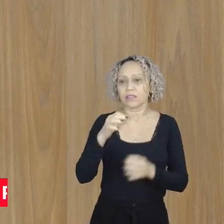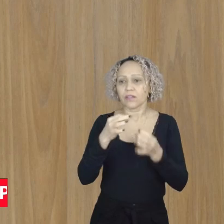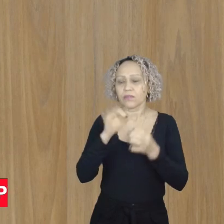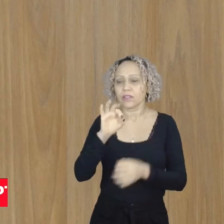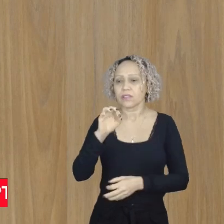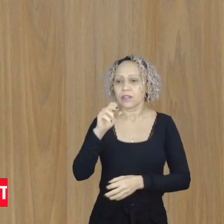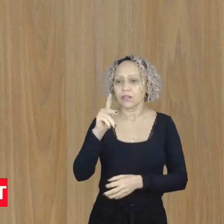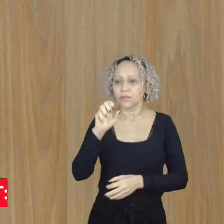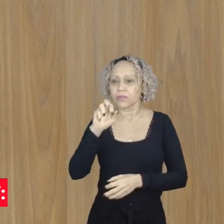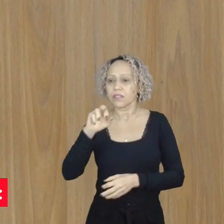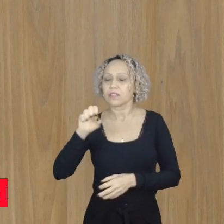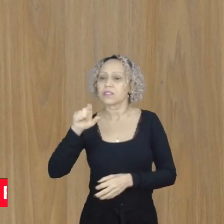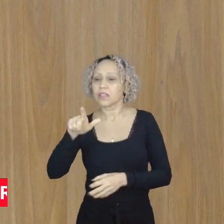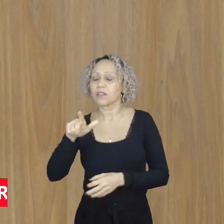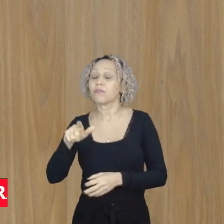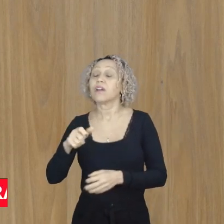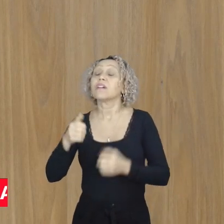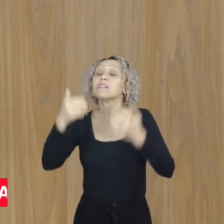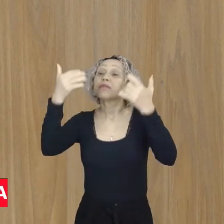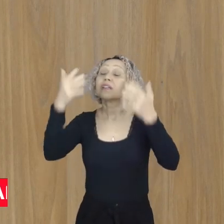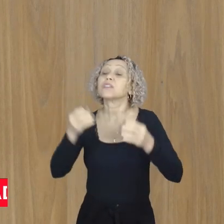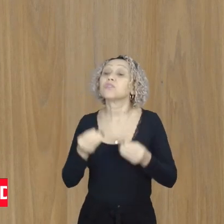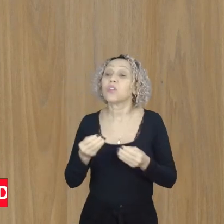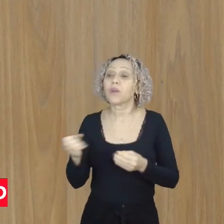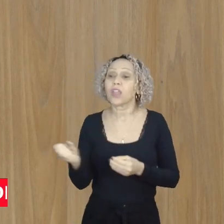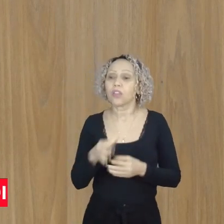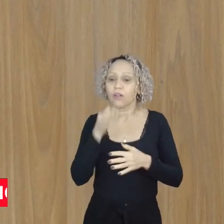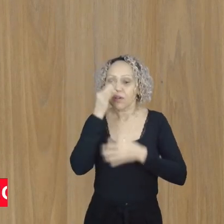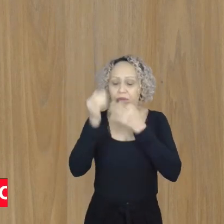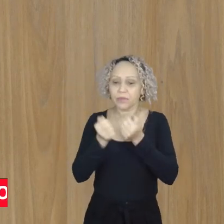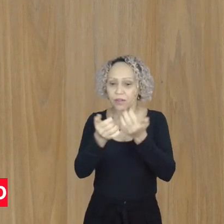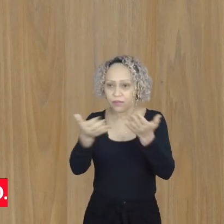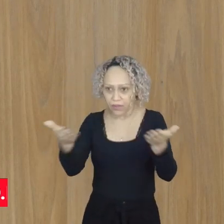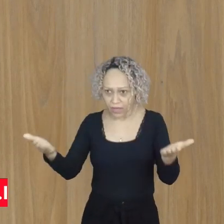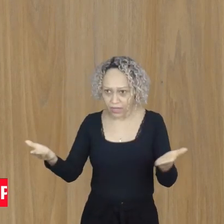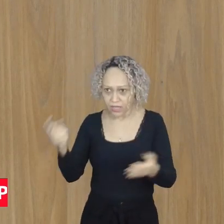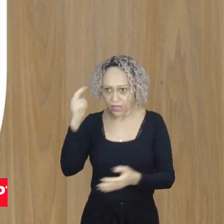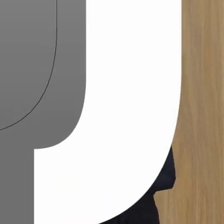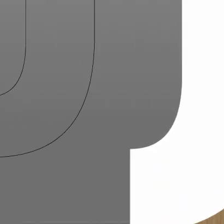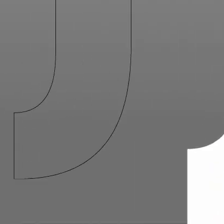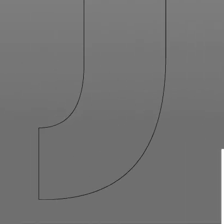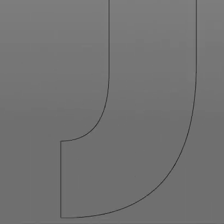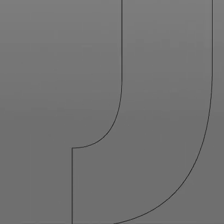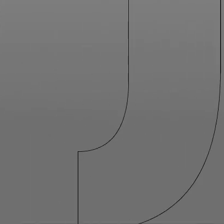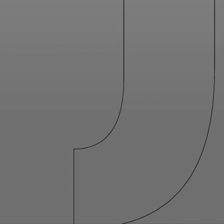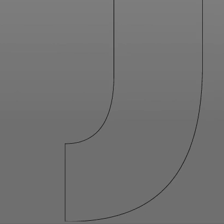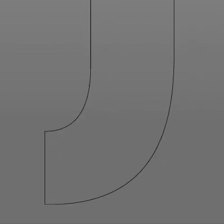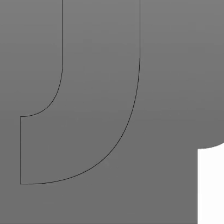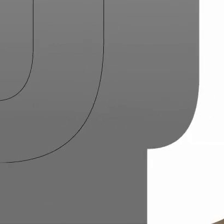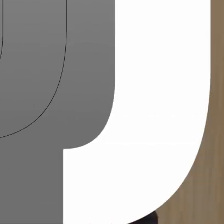Nova Primavera. E o Jornal PT Brasil volta ao vivo na segunda-feira. Eu espero você.